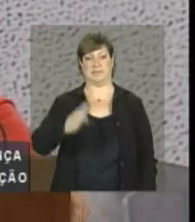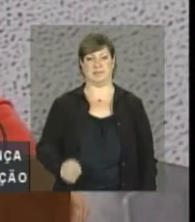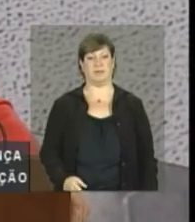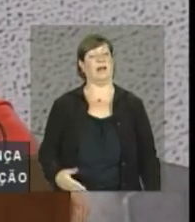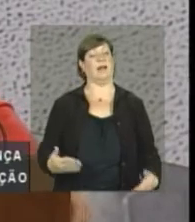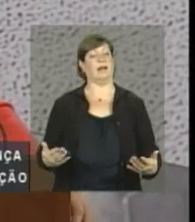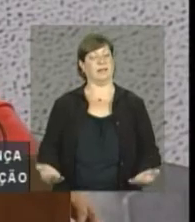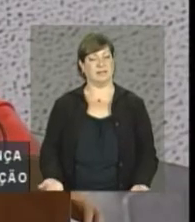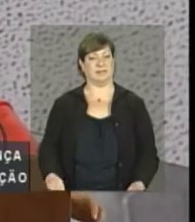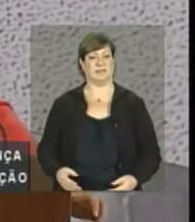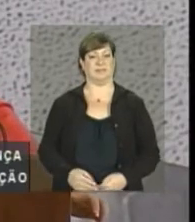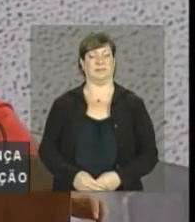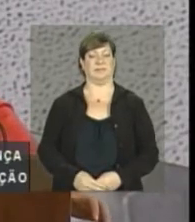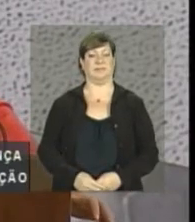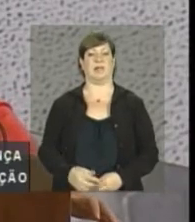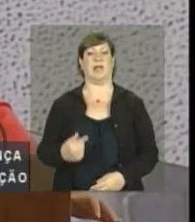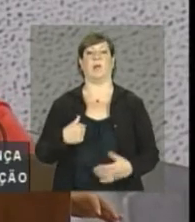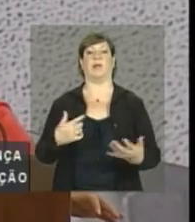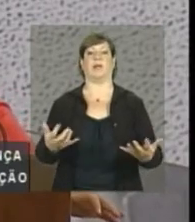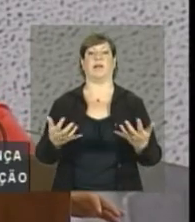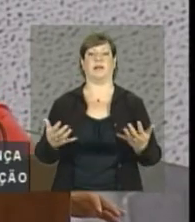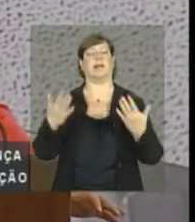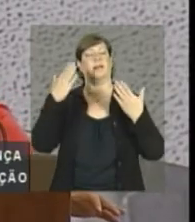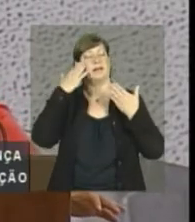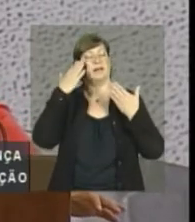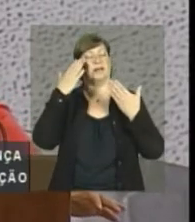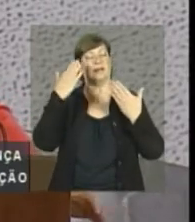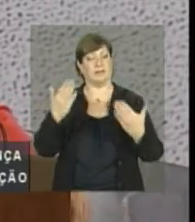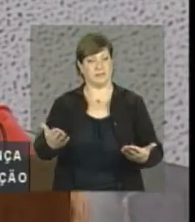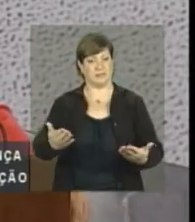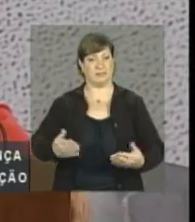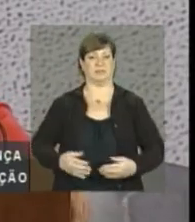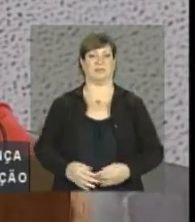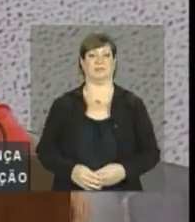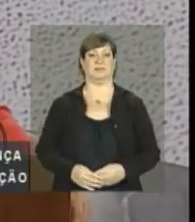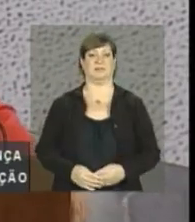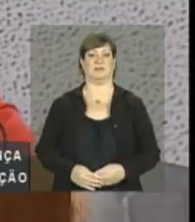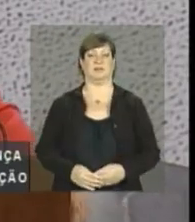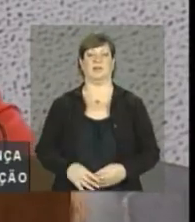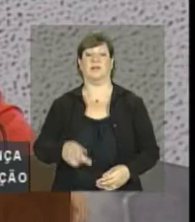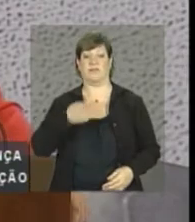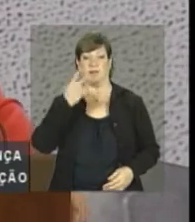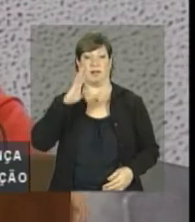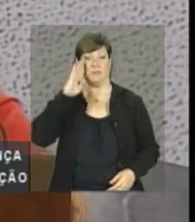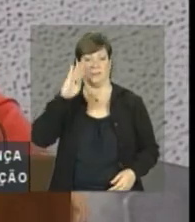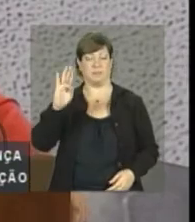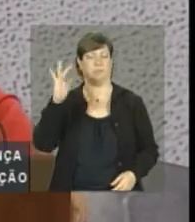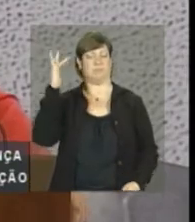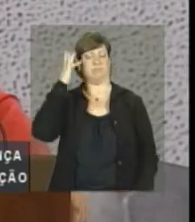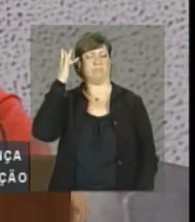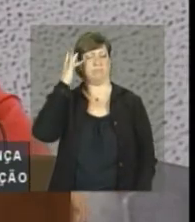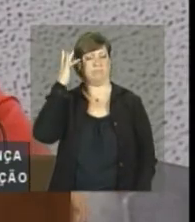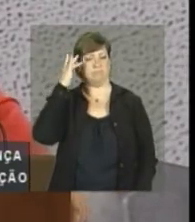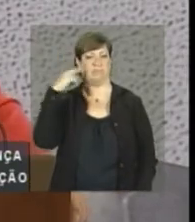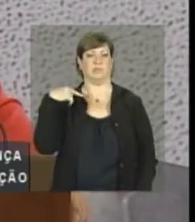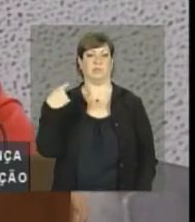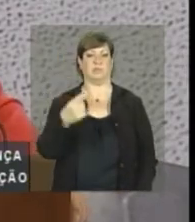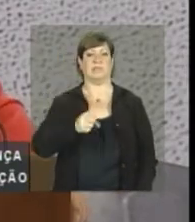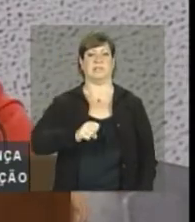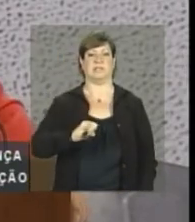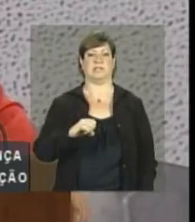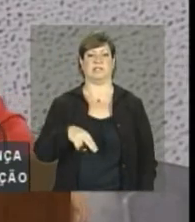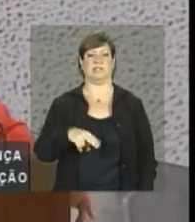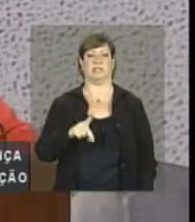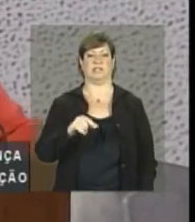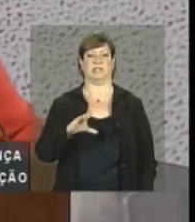aí, eu quero agradecer e destacar a maturidade do movimento sindical